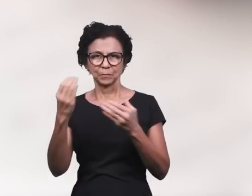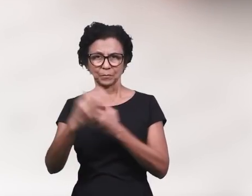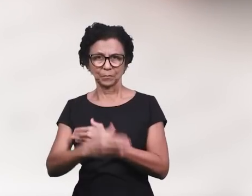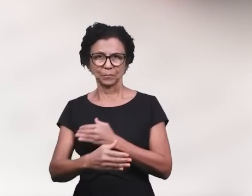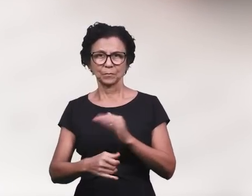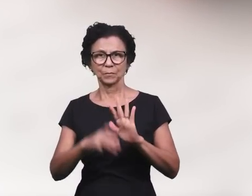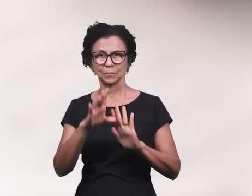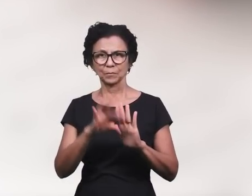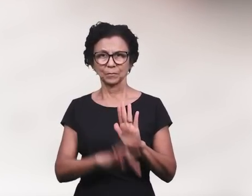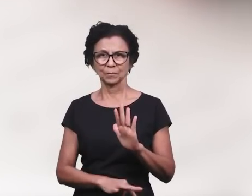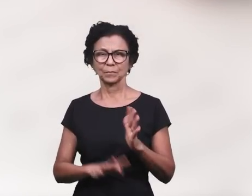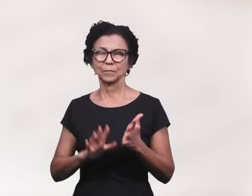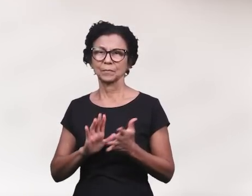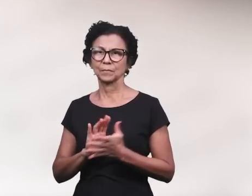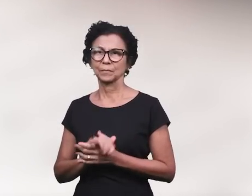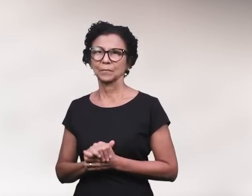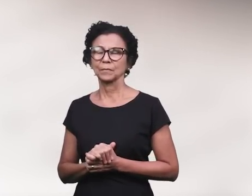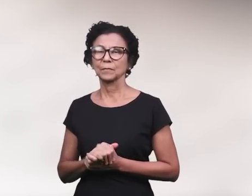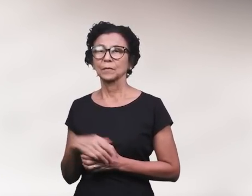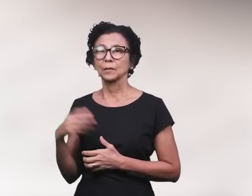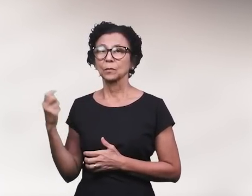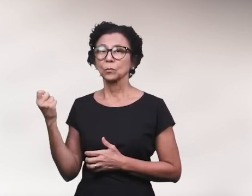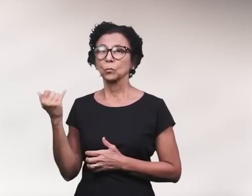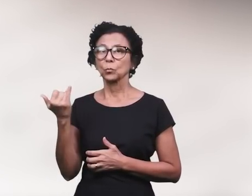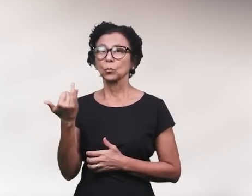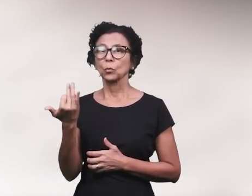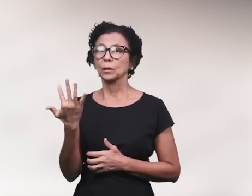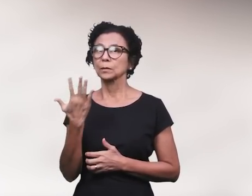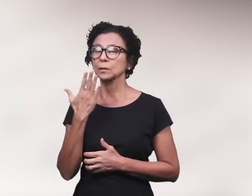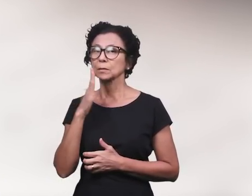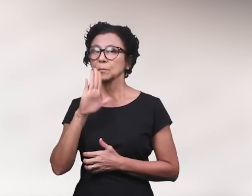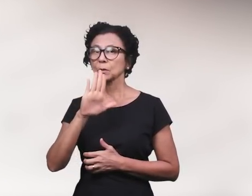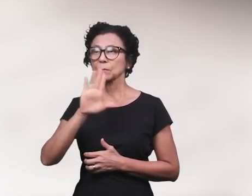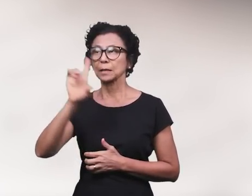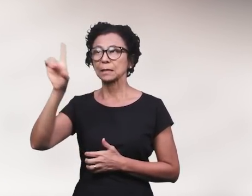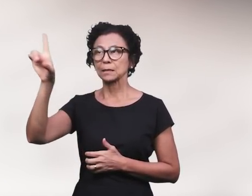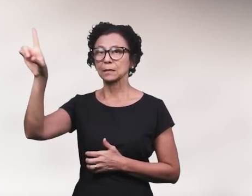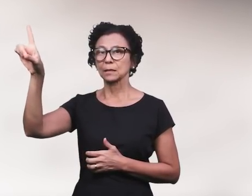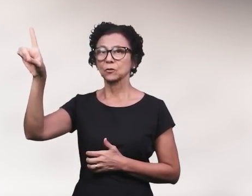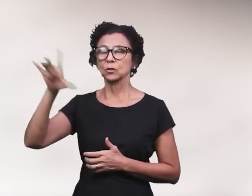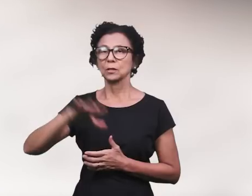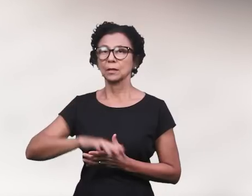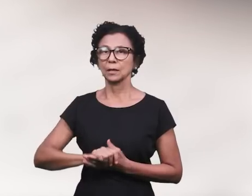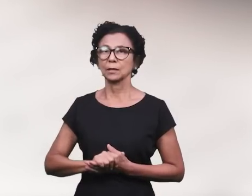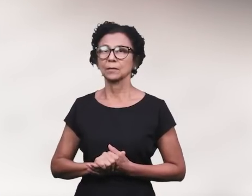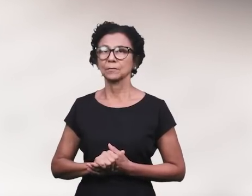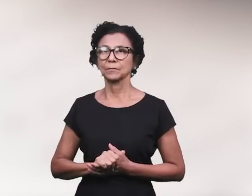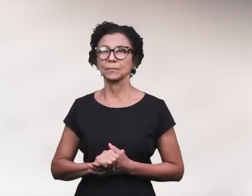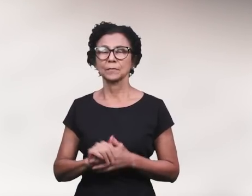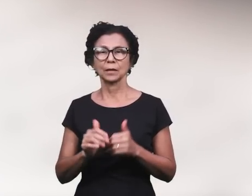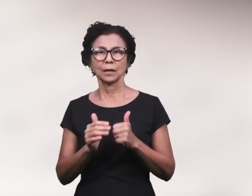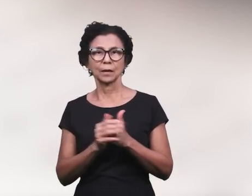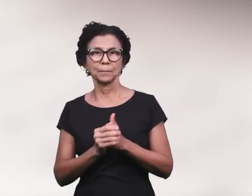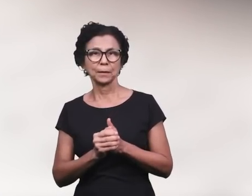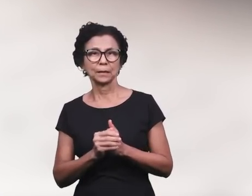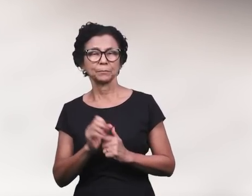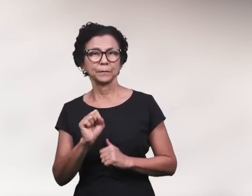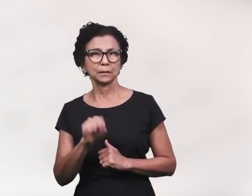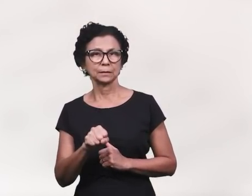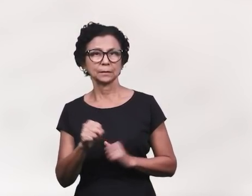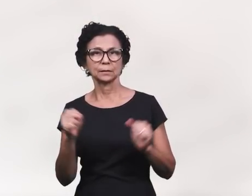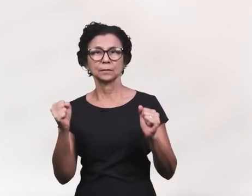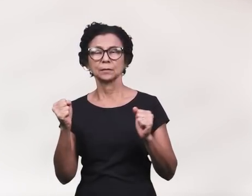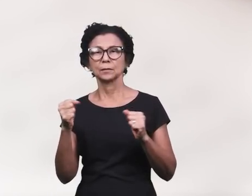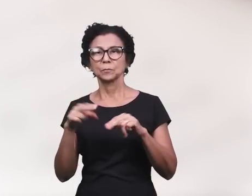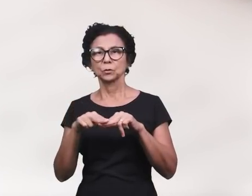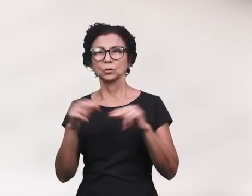porque todas quantas promessas há de Deus são nele sim e por ele o amém, para a glória de Deus